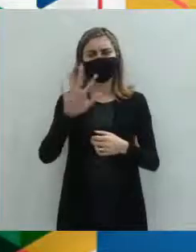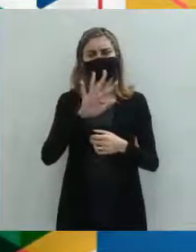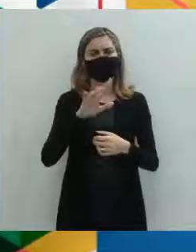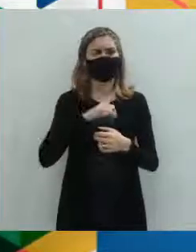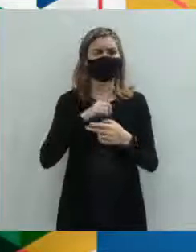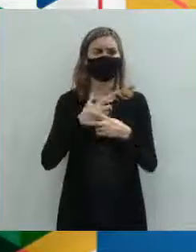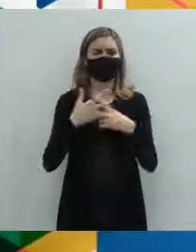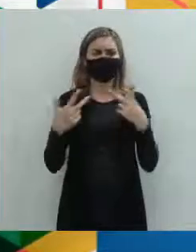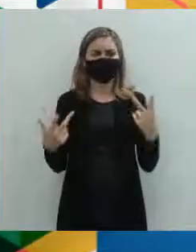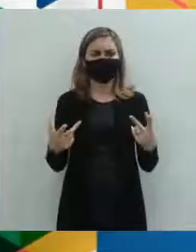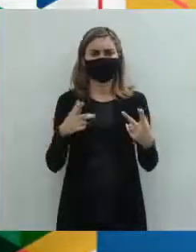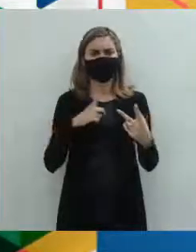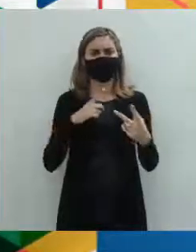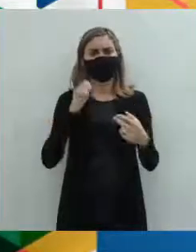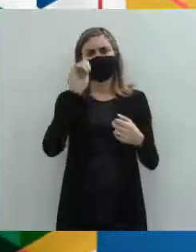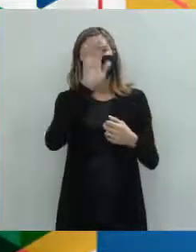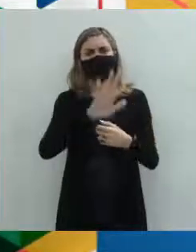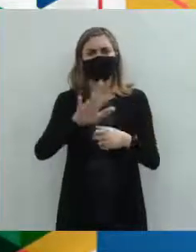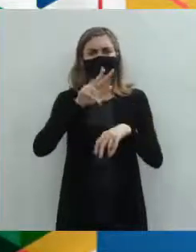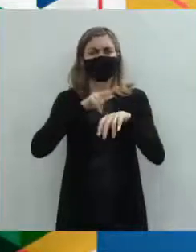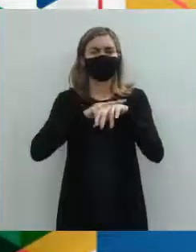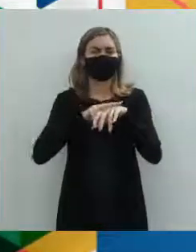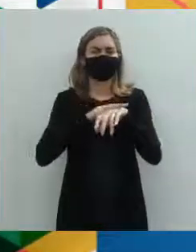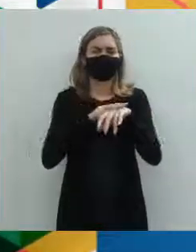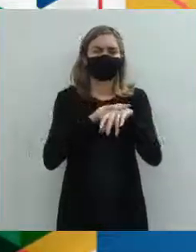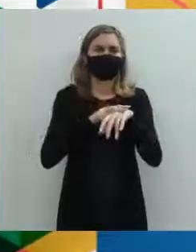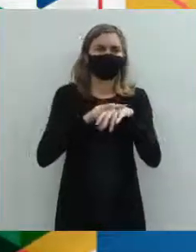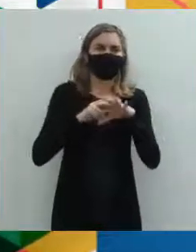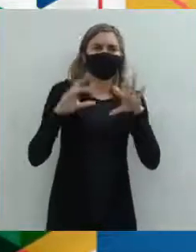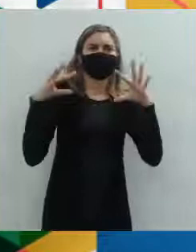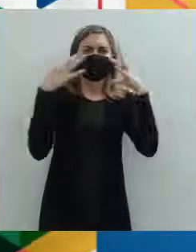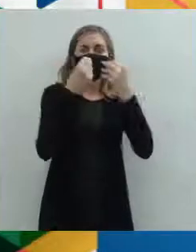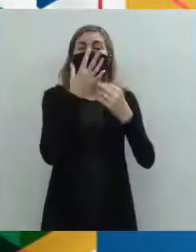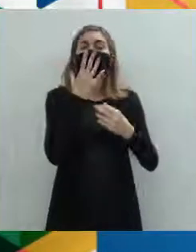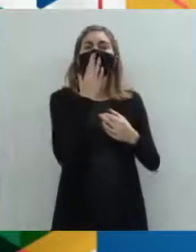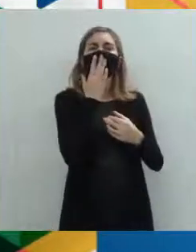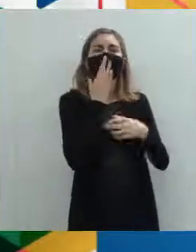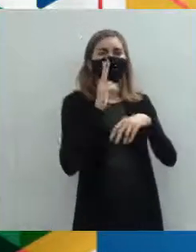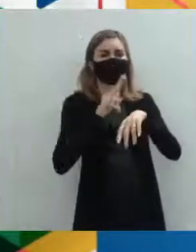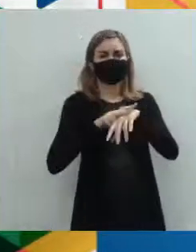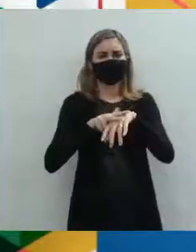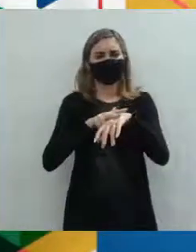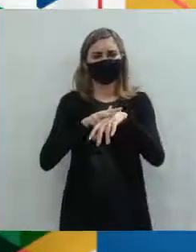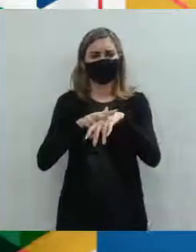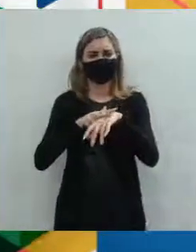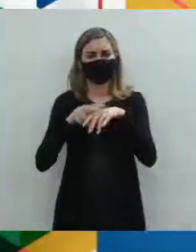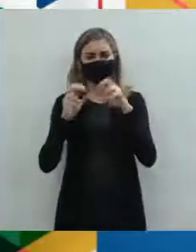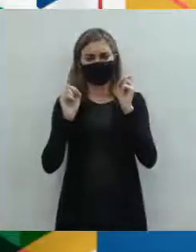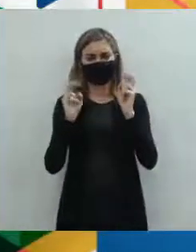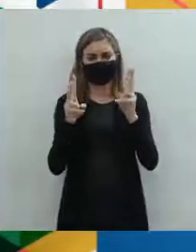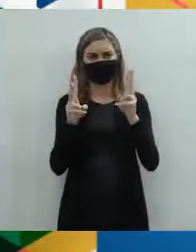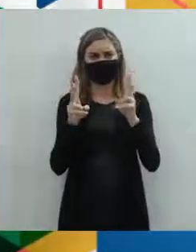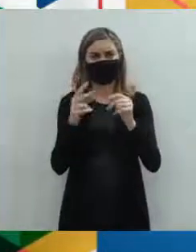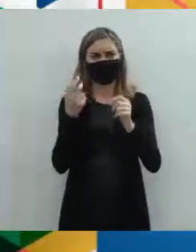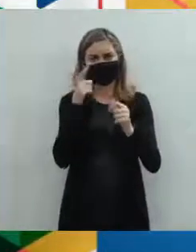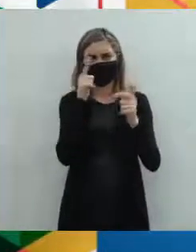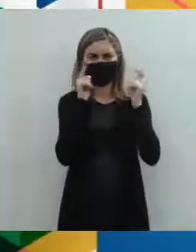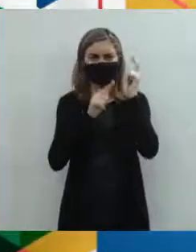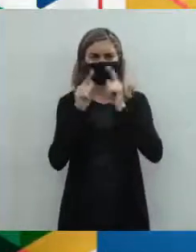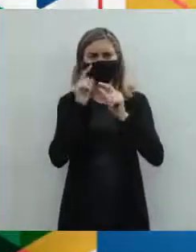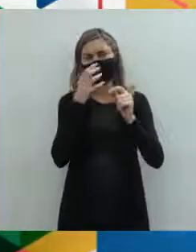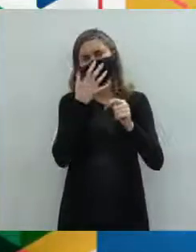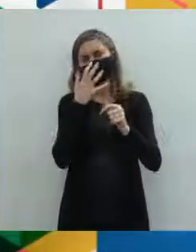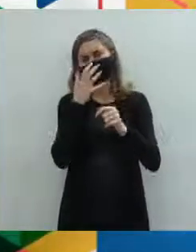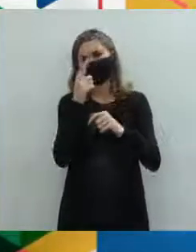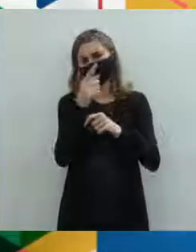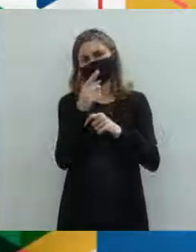algo, né, um plano verde, tudo na cor verde, ok? Vocês conseguem observar o